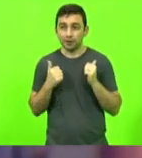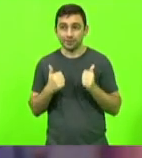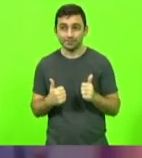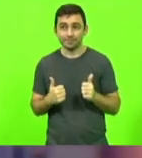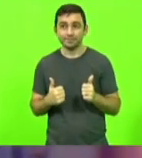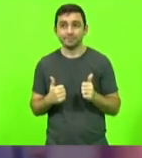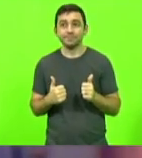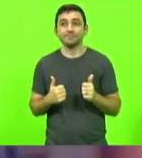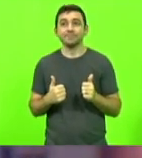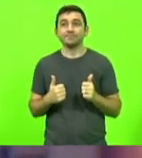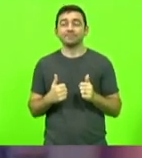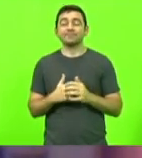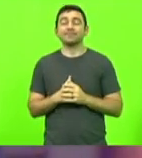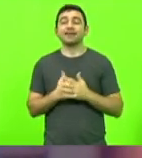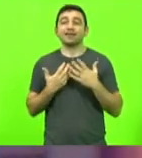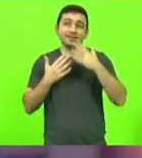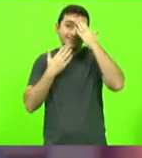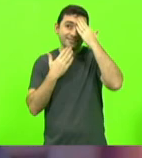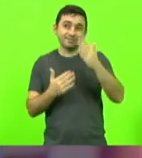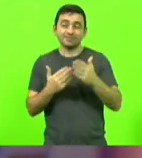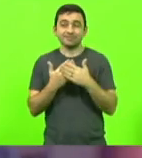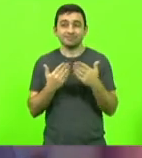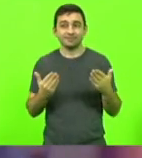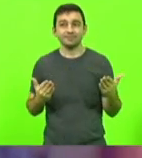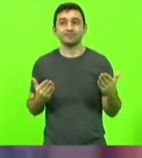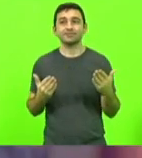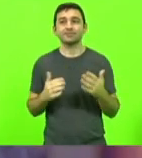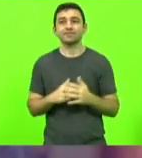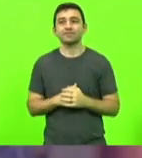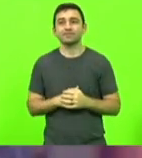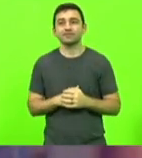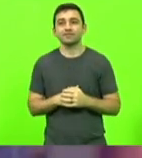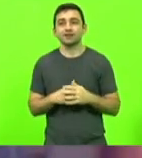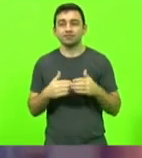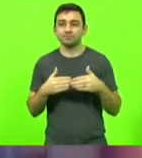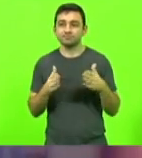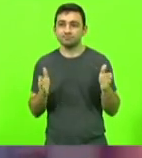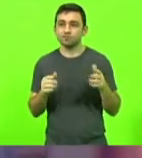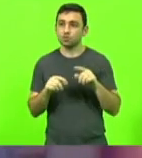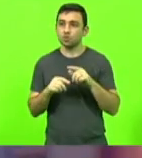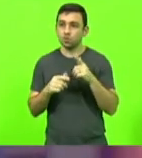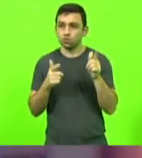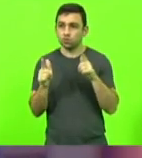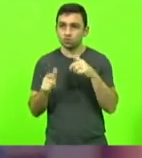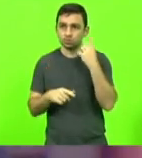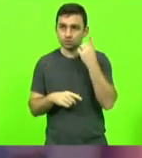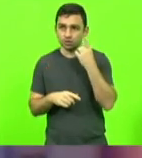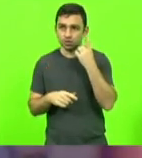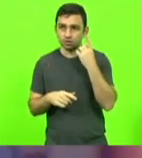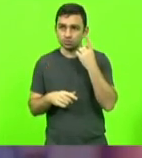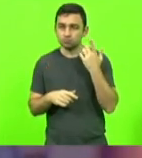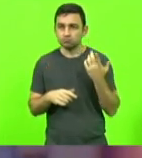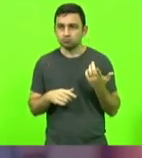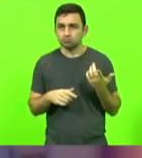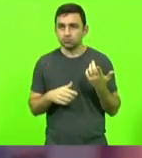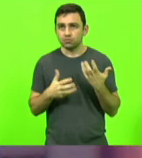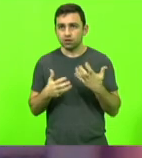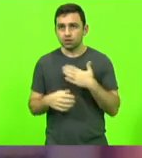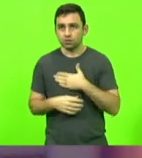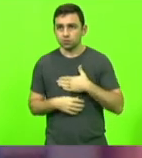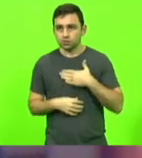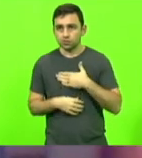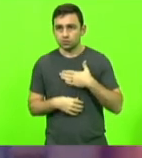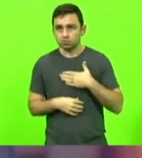eu quero aqui agradecer a oportunidade e abrir se os demais deputados e deputada gostariam de